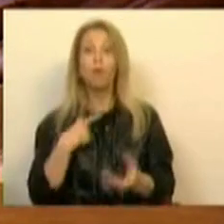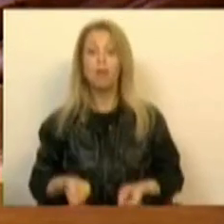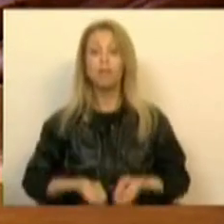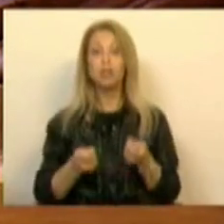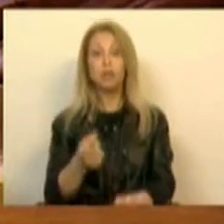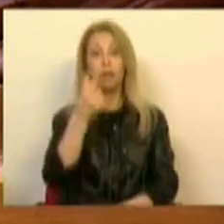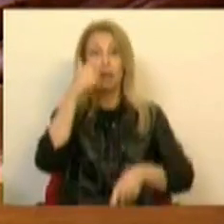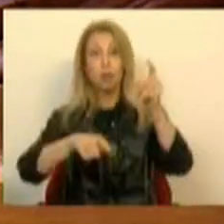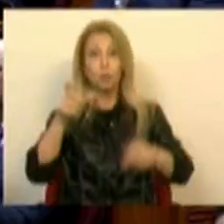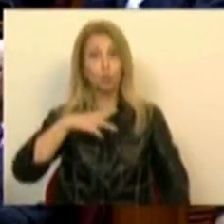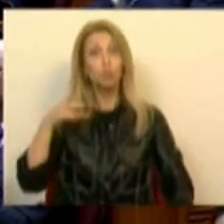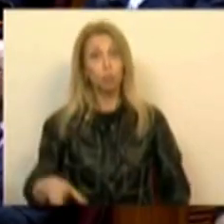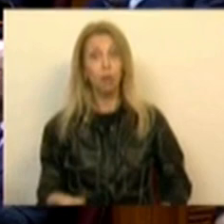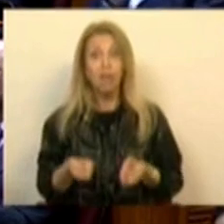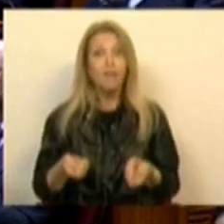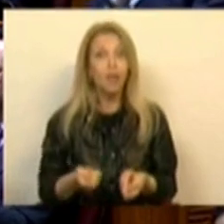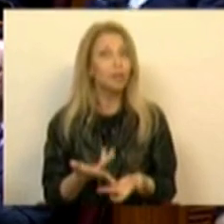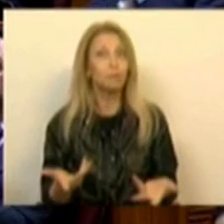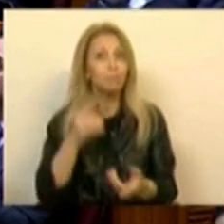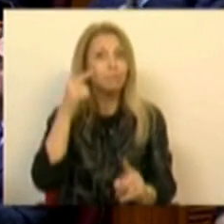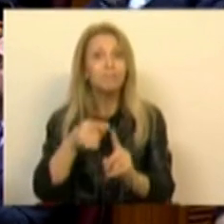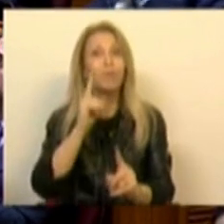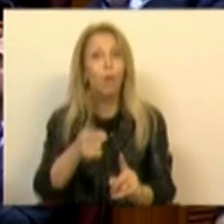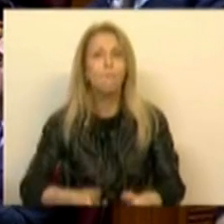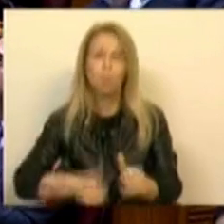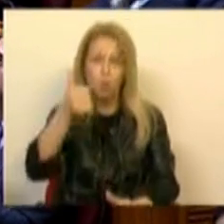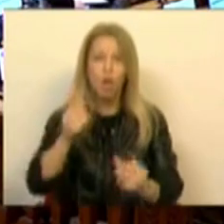do Serviço Nacional de Saúde.